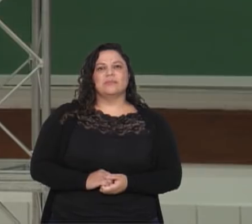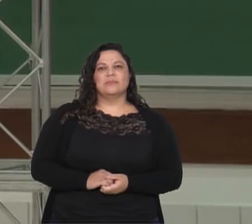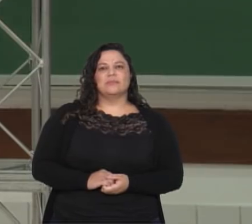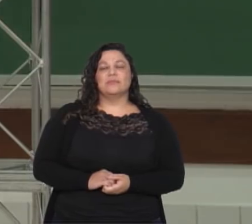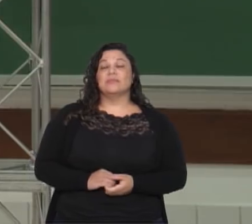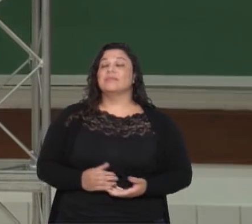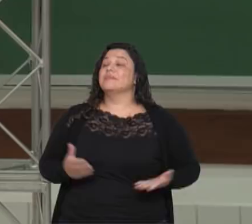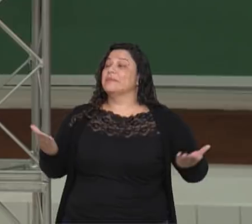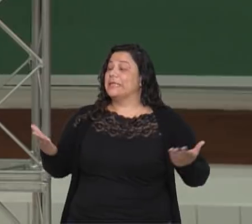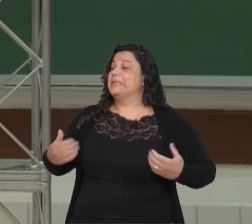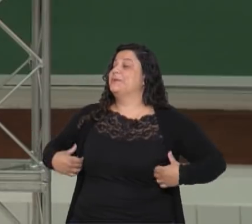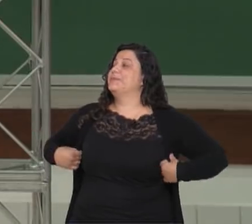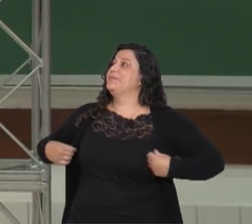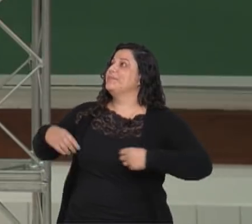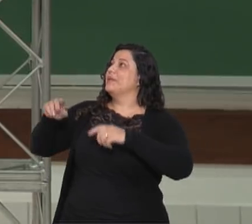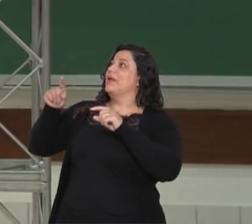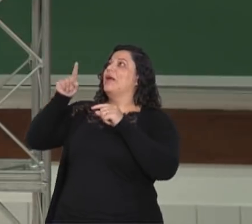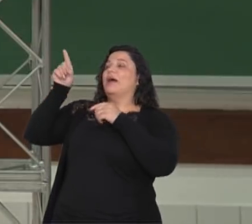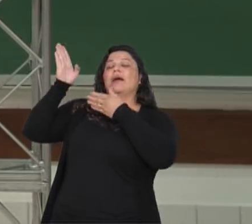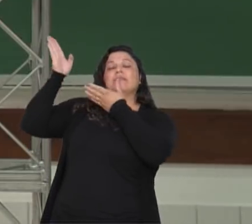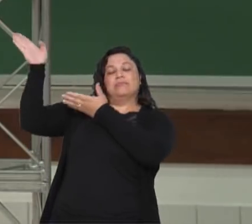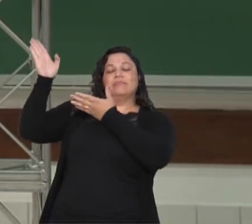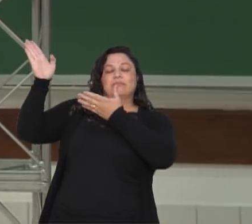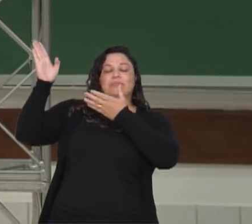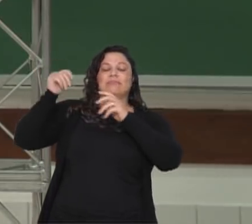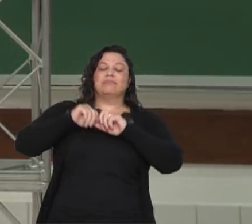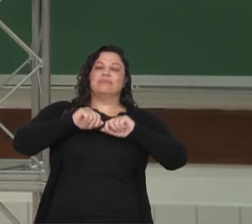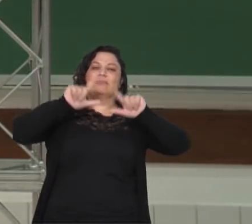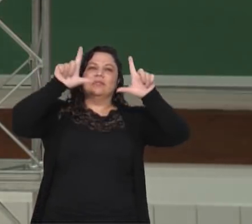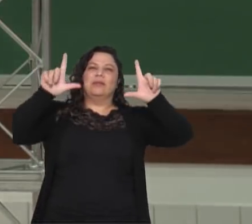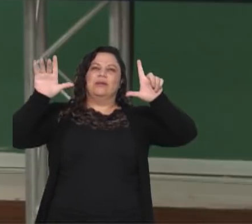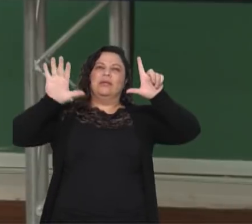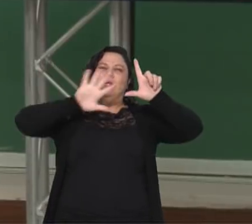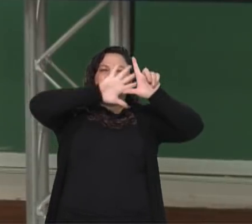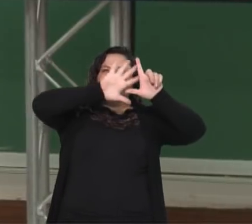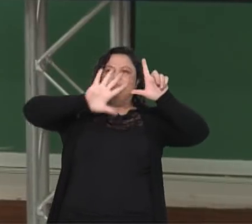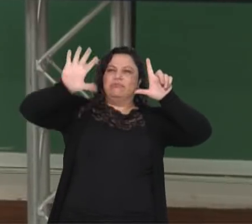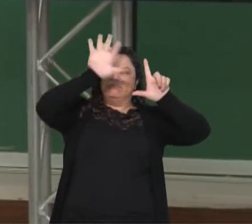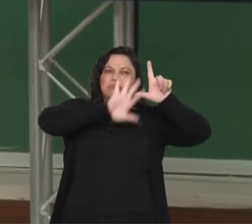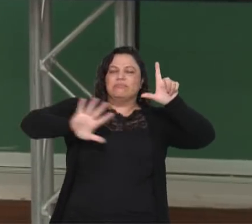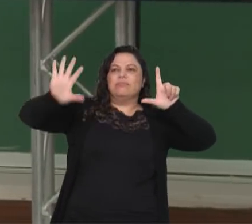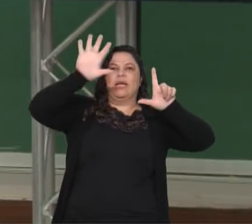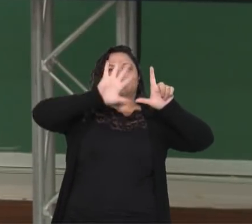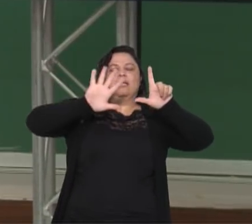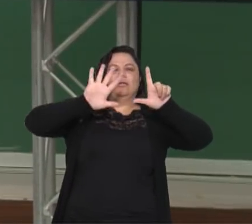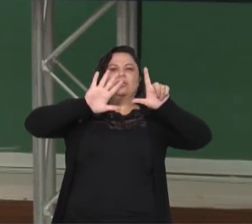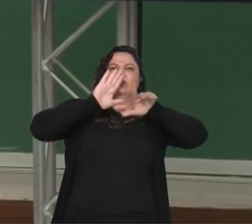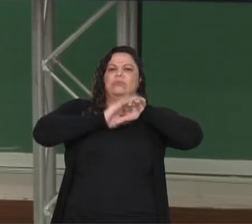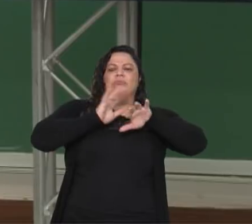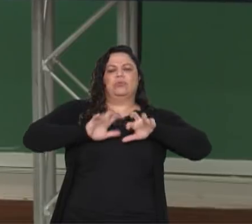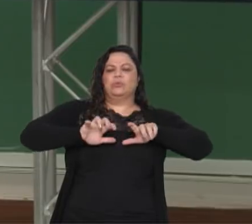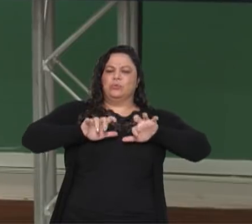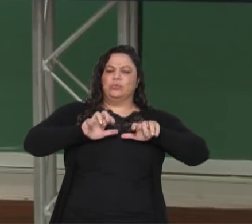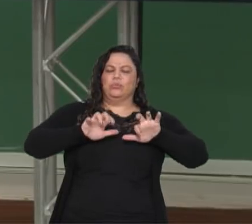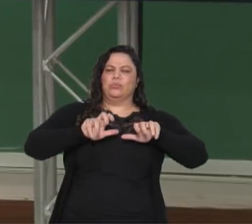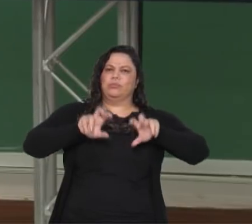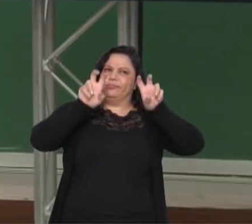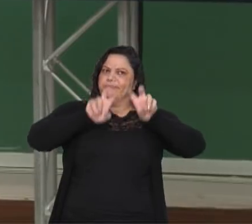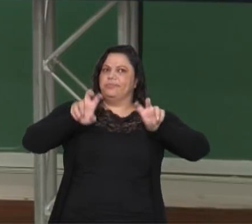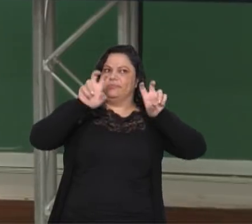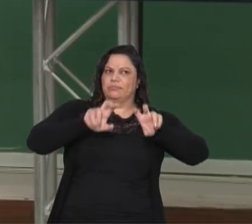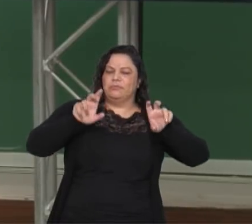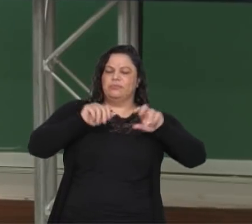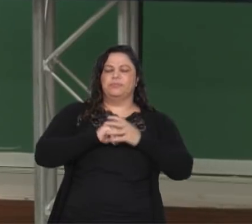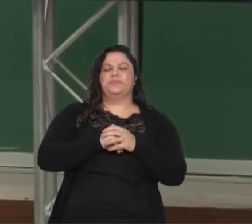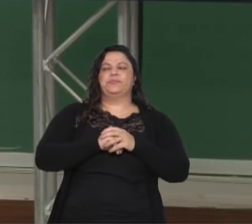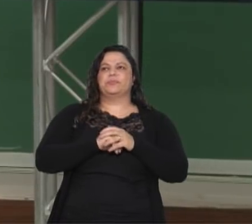Então, essa imagem ela foi produzida virtualmente, né, usando o computador, e ela tem um fundo escuro,